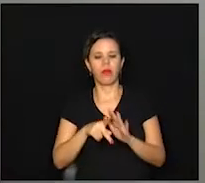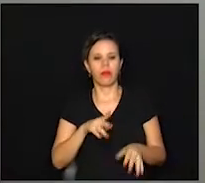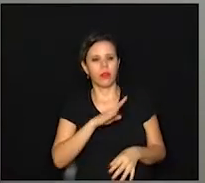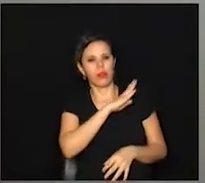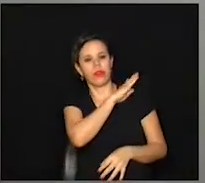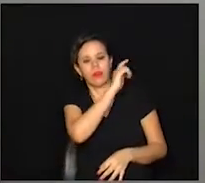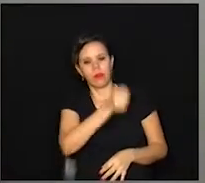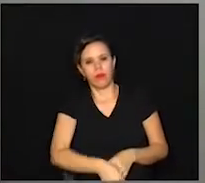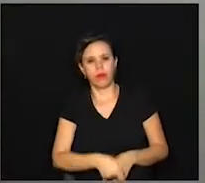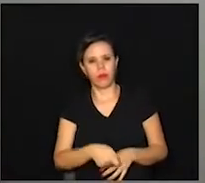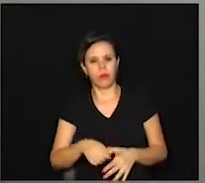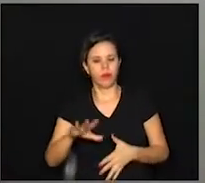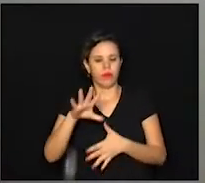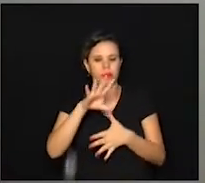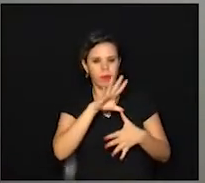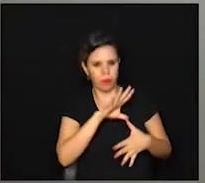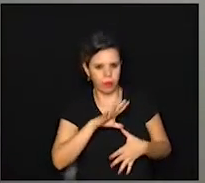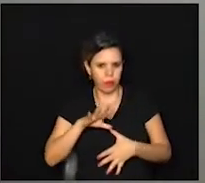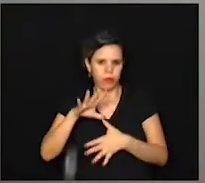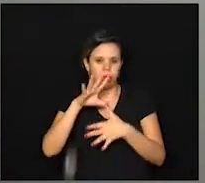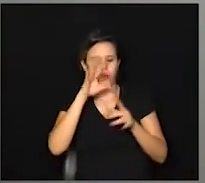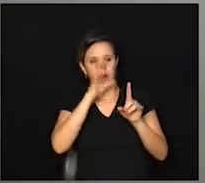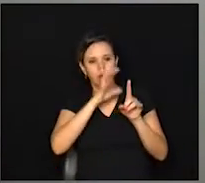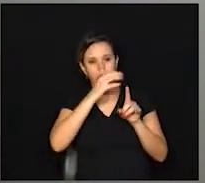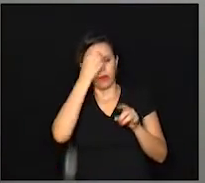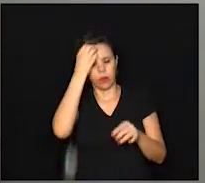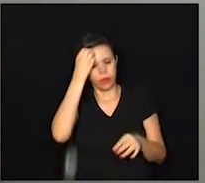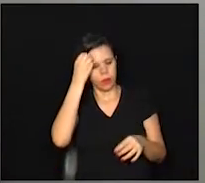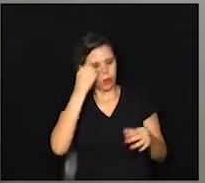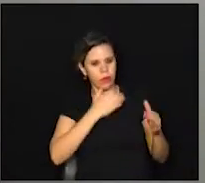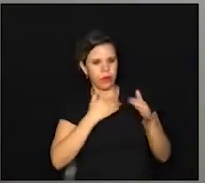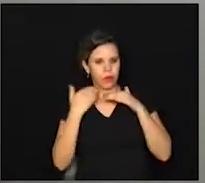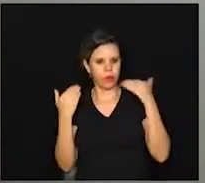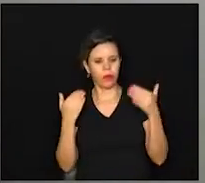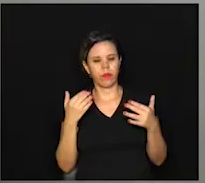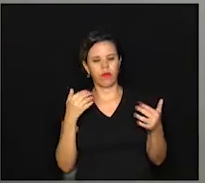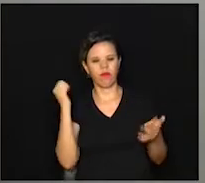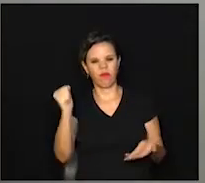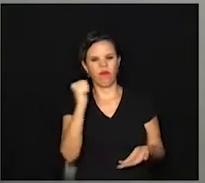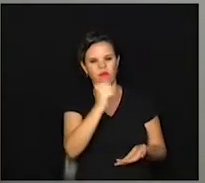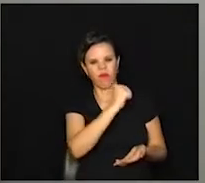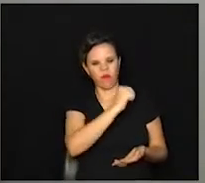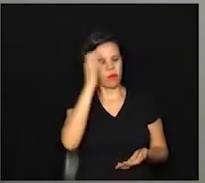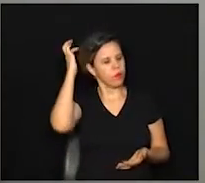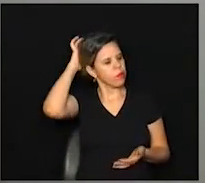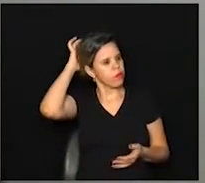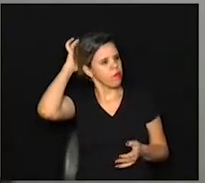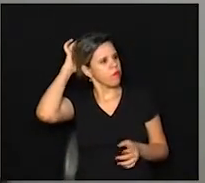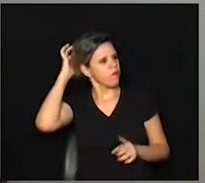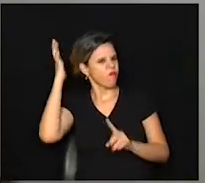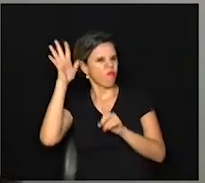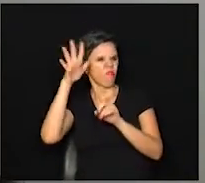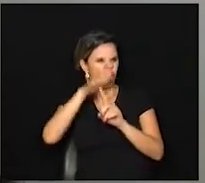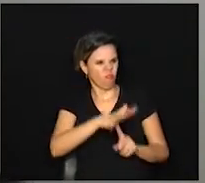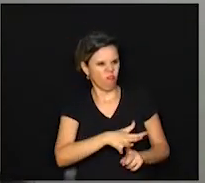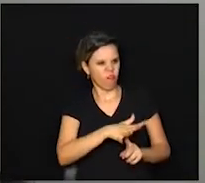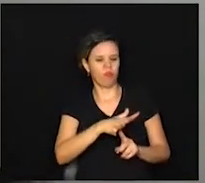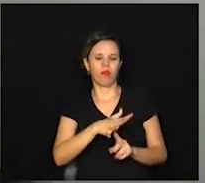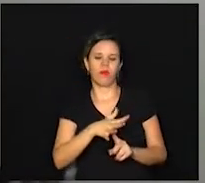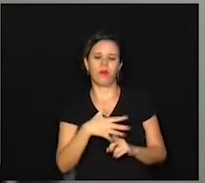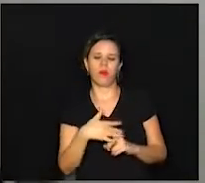América Latina, né, com repressão, com morte, com assassinatos, com torturas, os processos